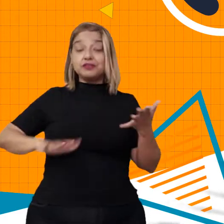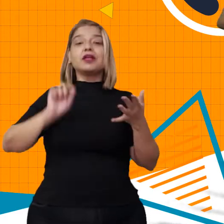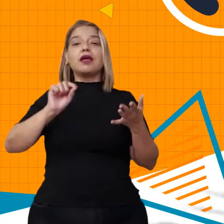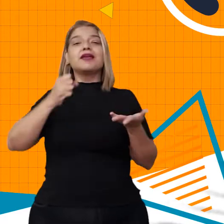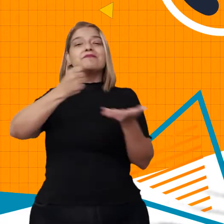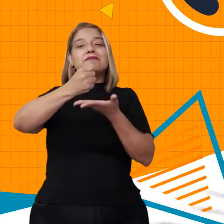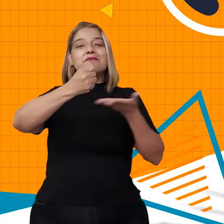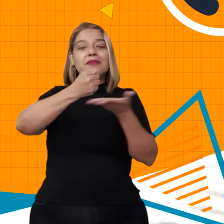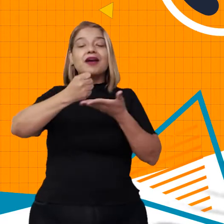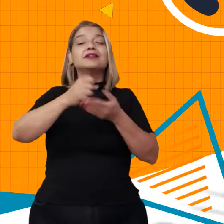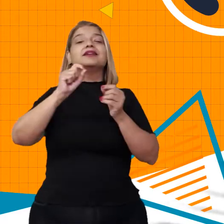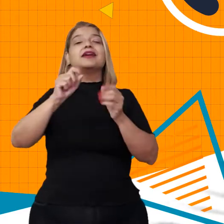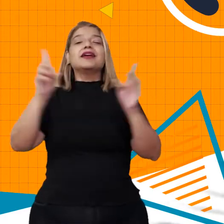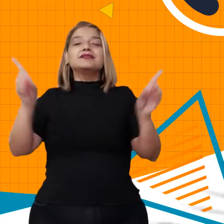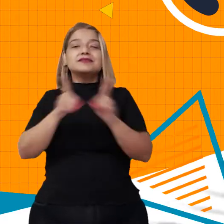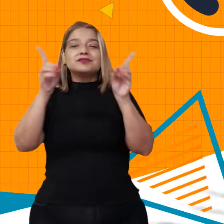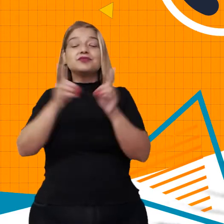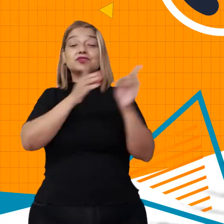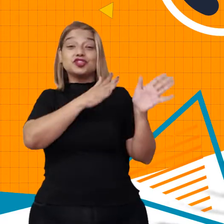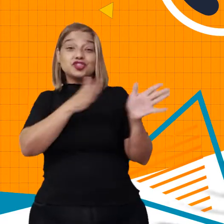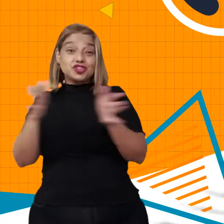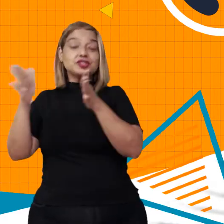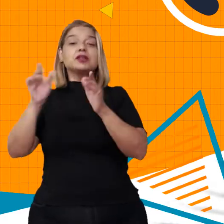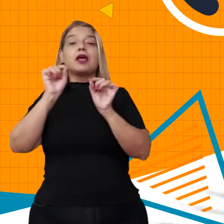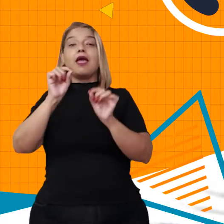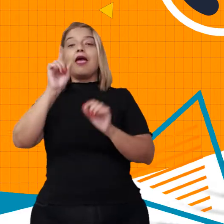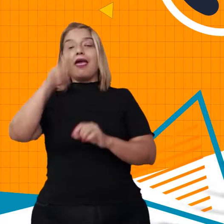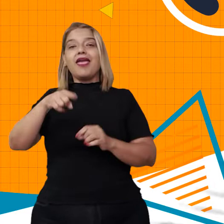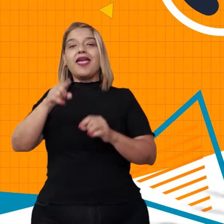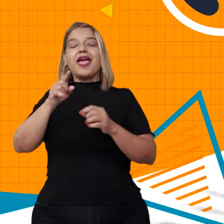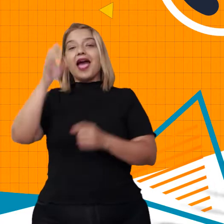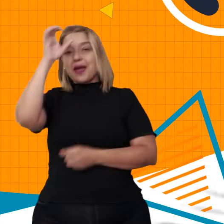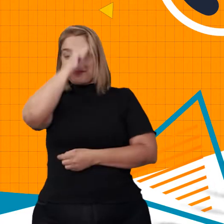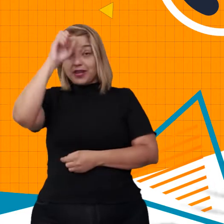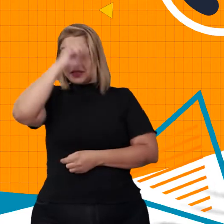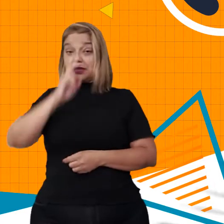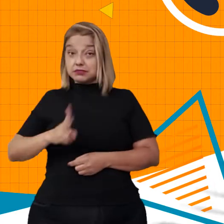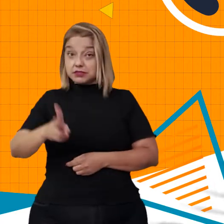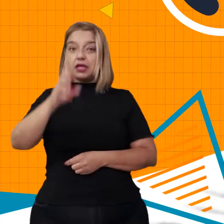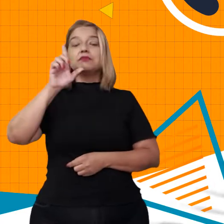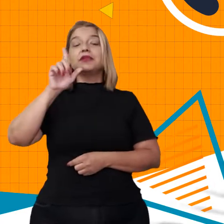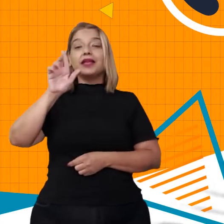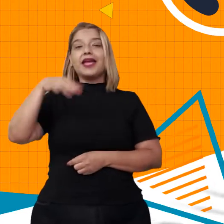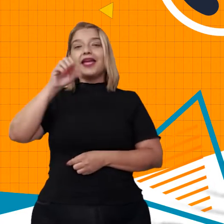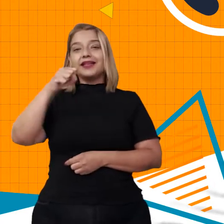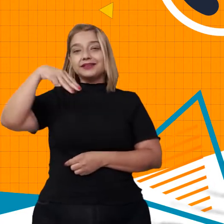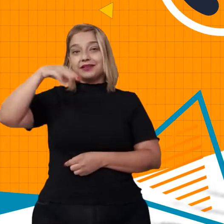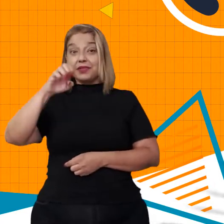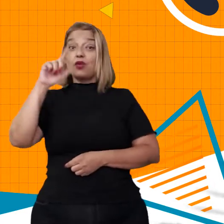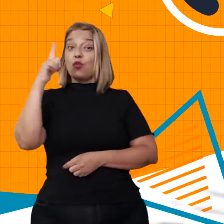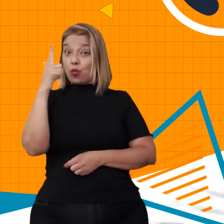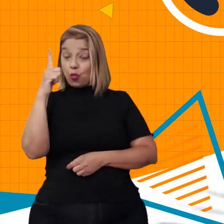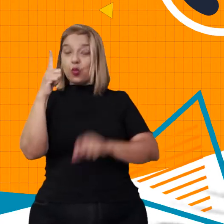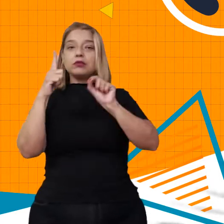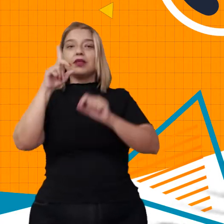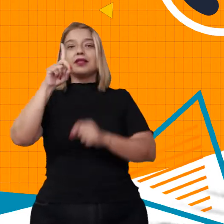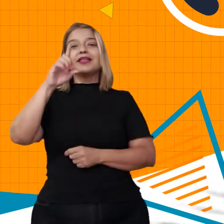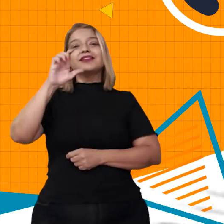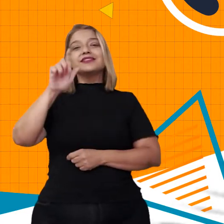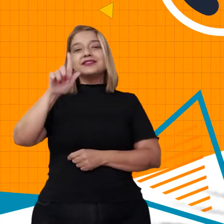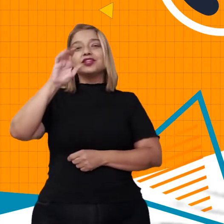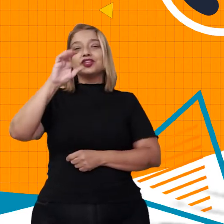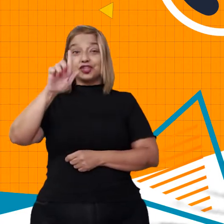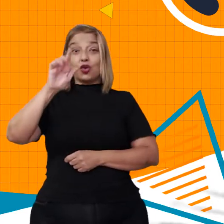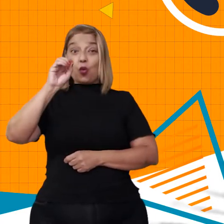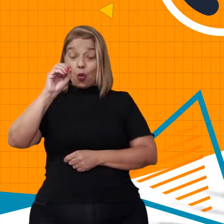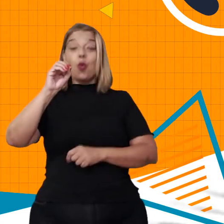as sequências didáticas propostas pelo programa Aprender Sempre, da SME Goiânia, com base no DCJ ampliado e está